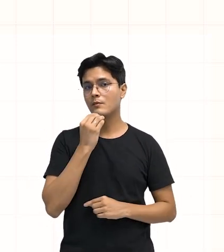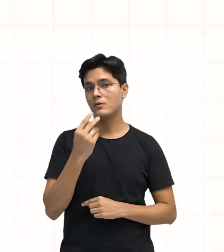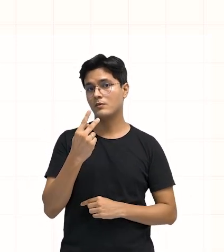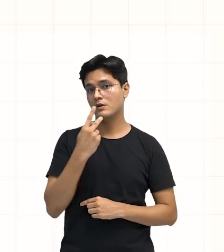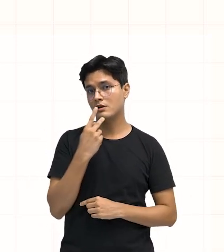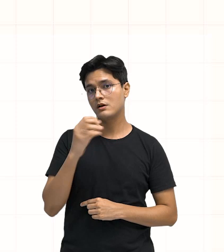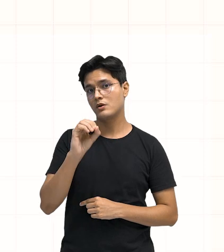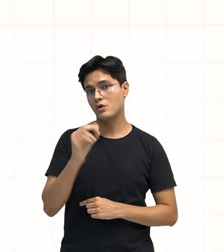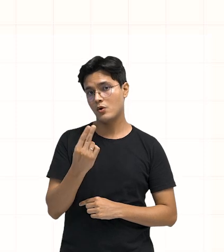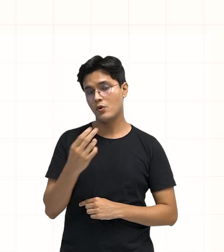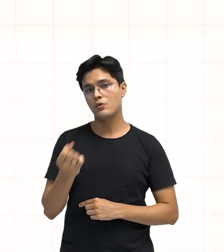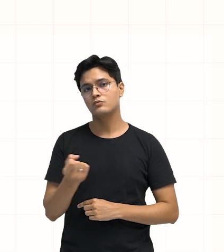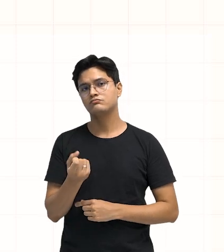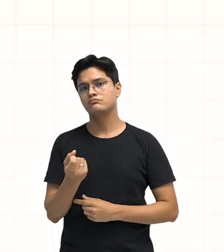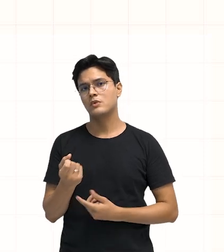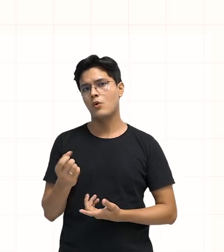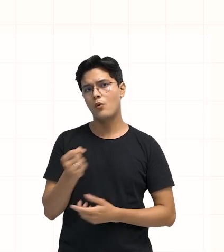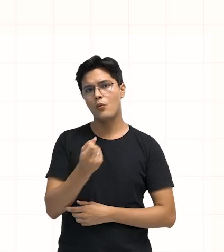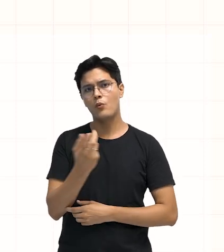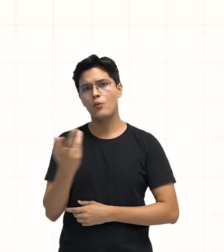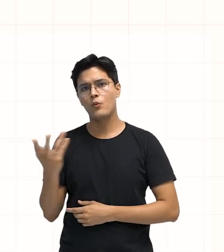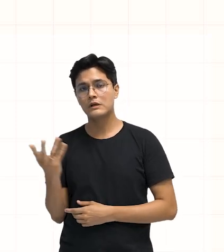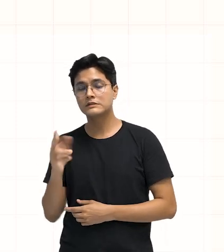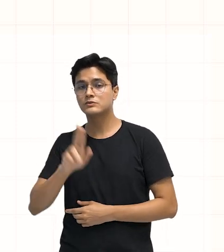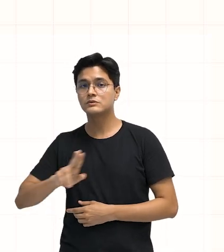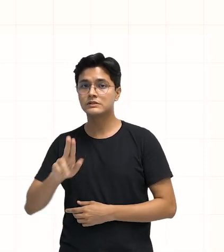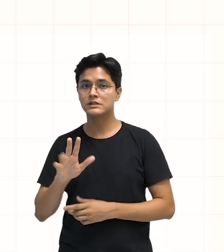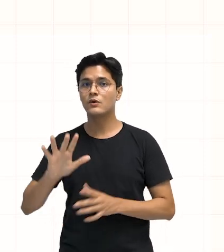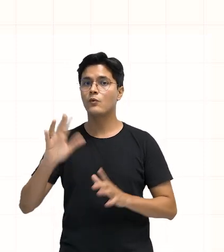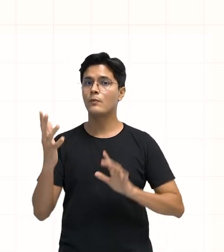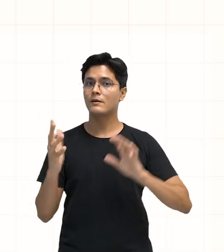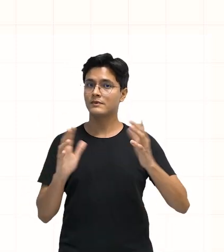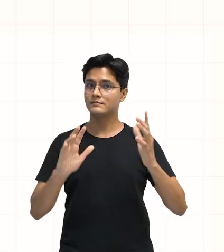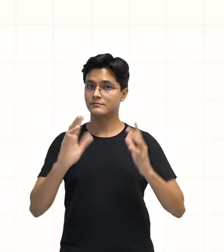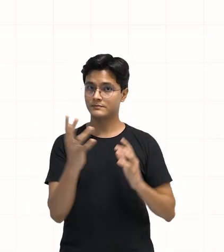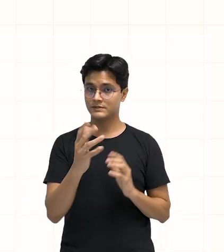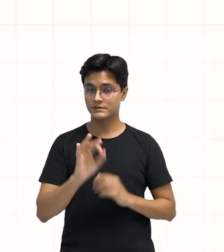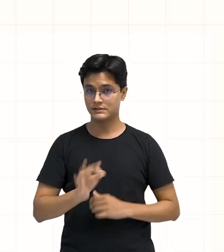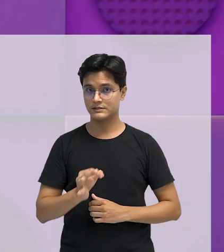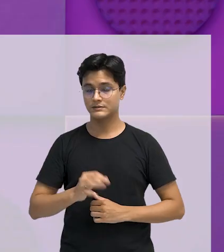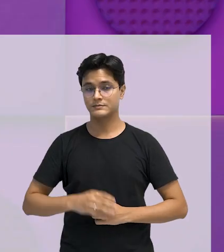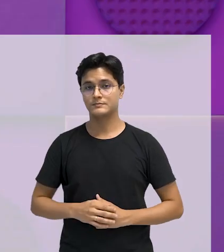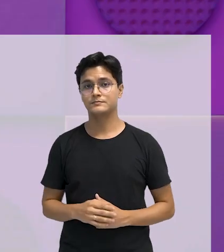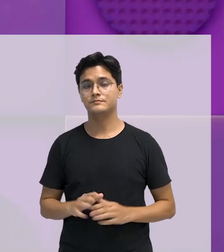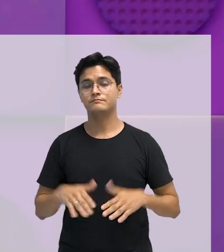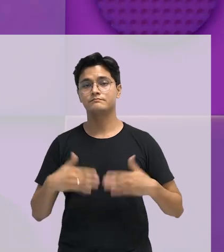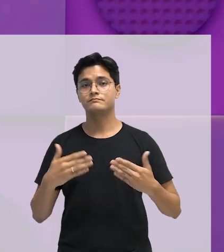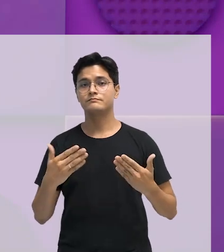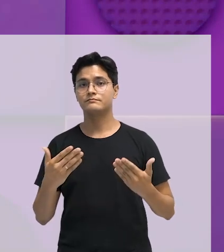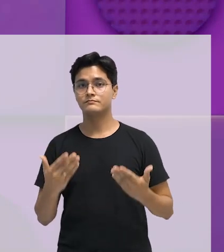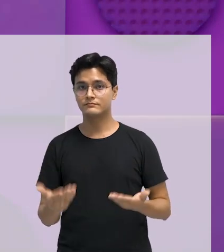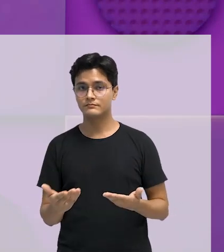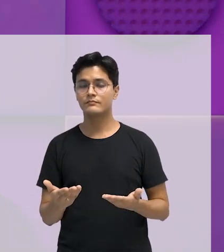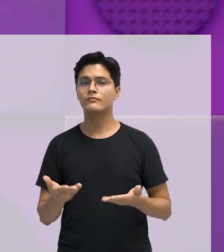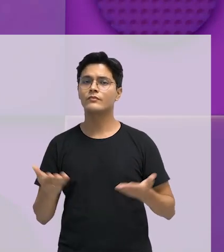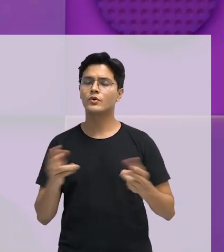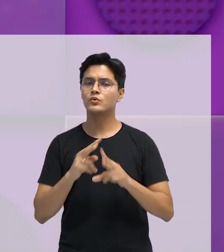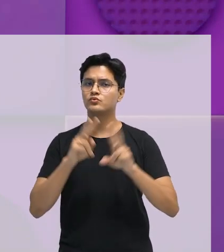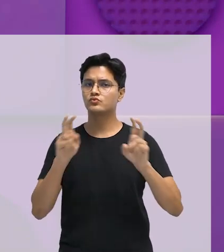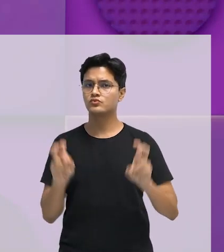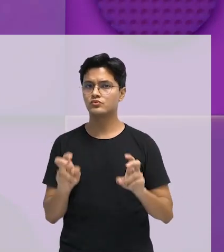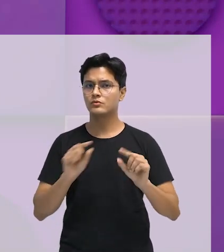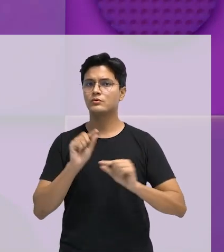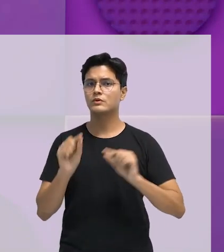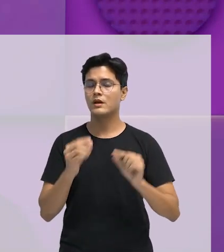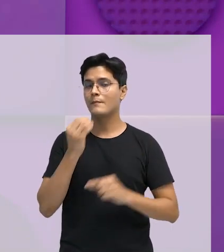ou estimativas por meio de frequência e ocorrências, ok? Então, nós iremos falar sobre